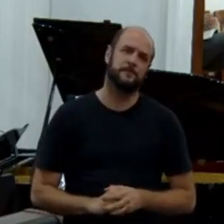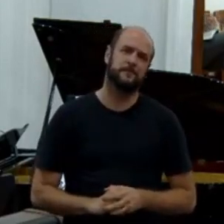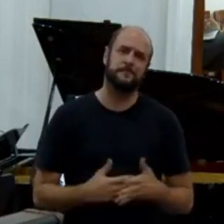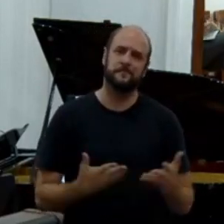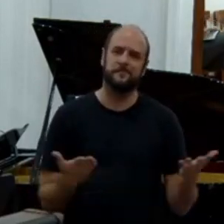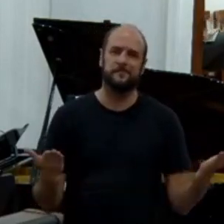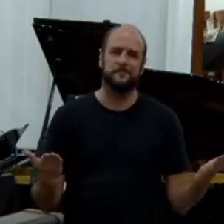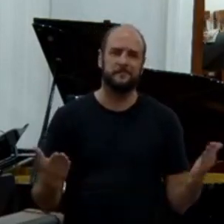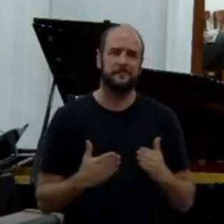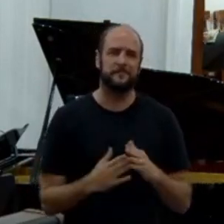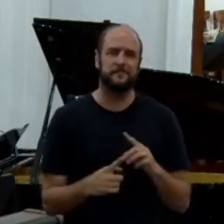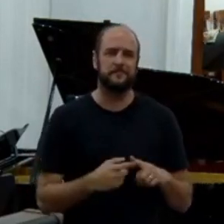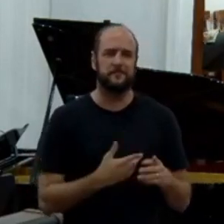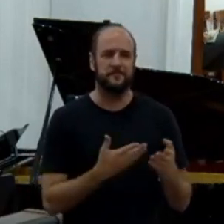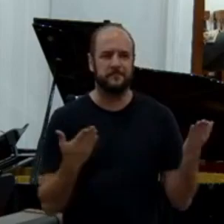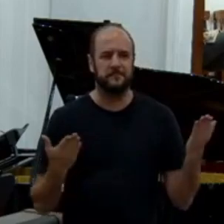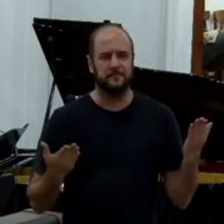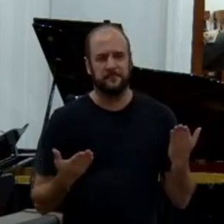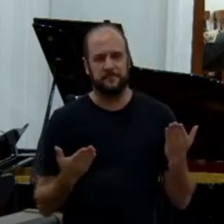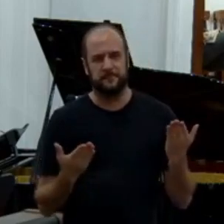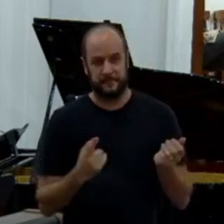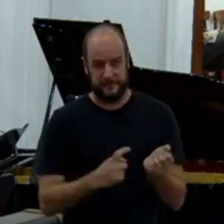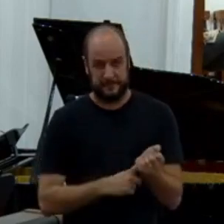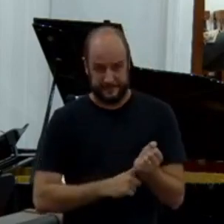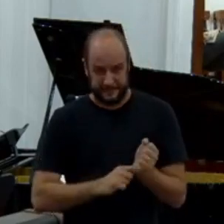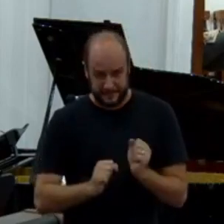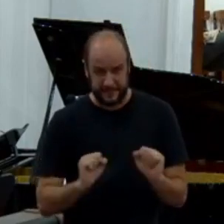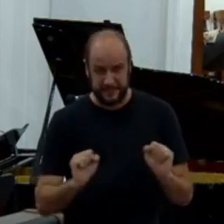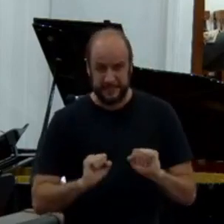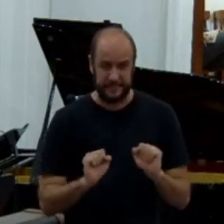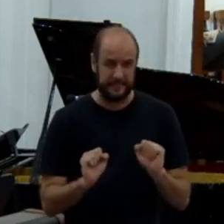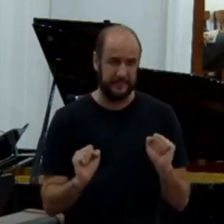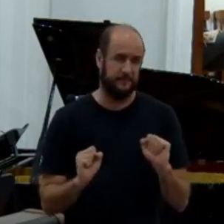Meus queridos irmãos, a ira